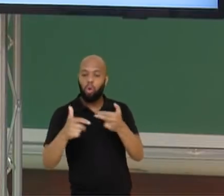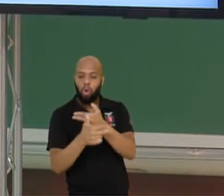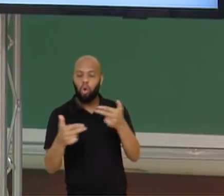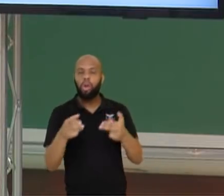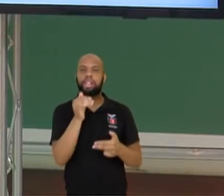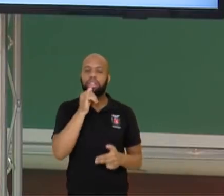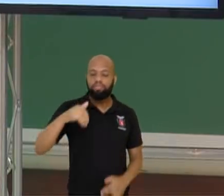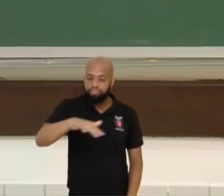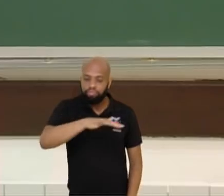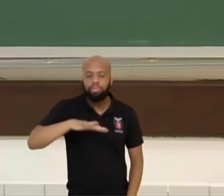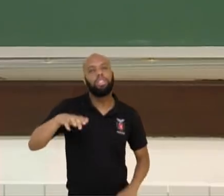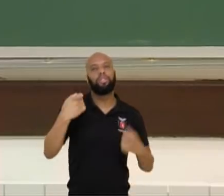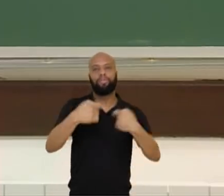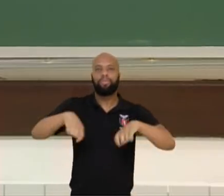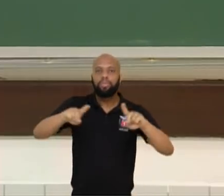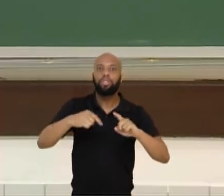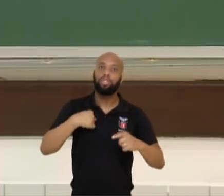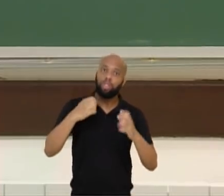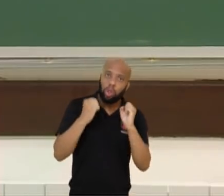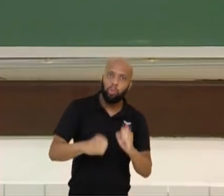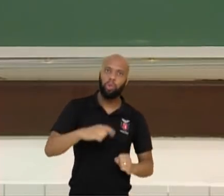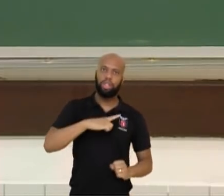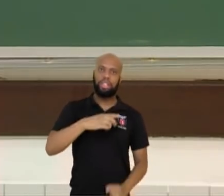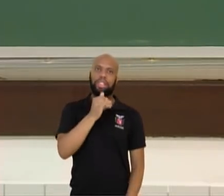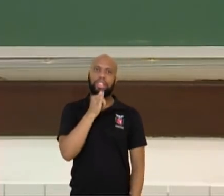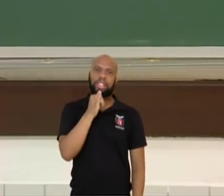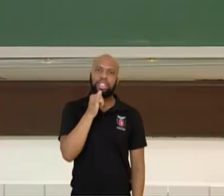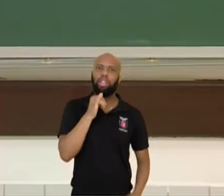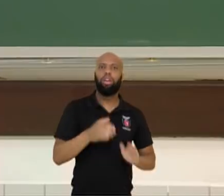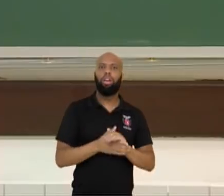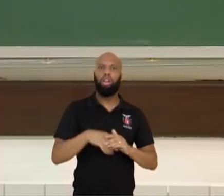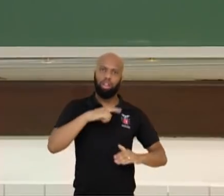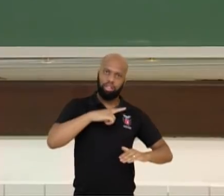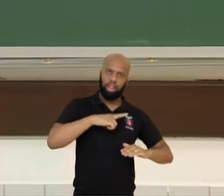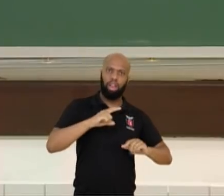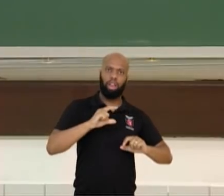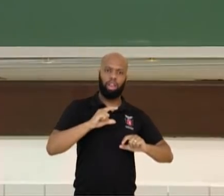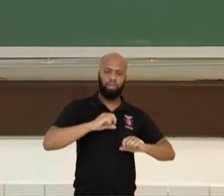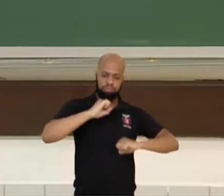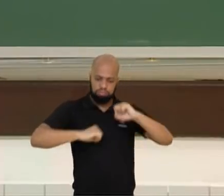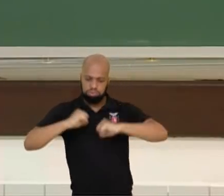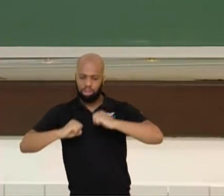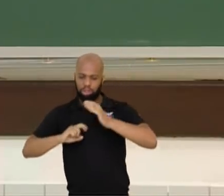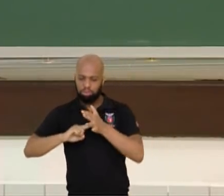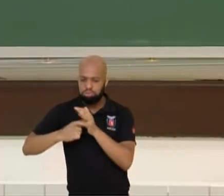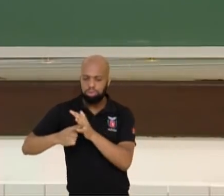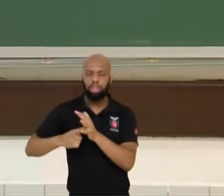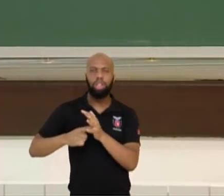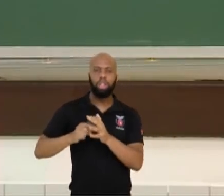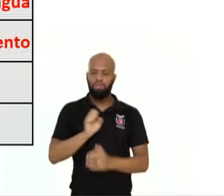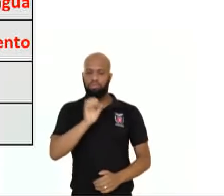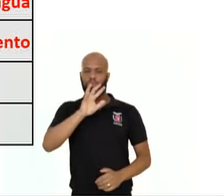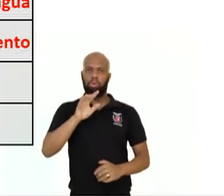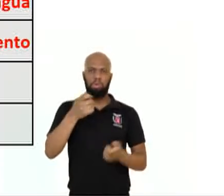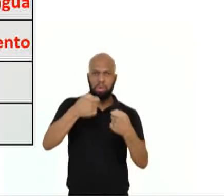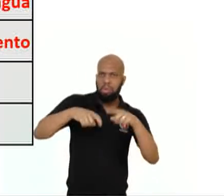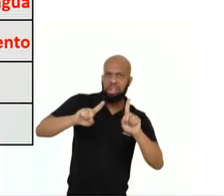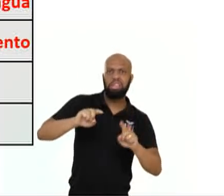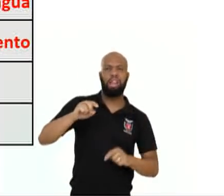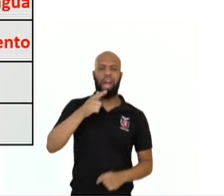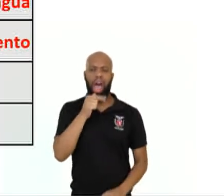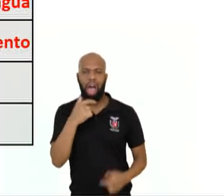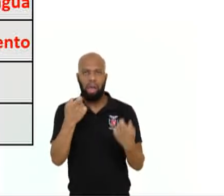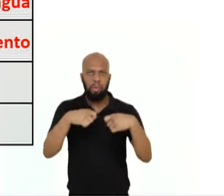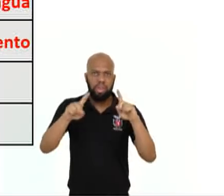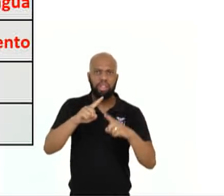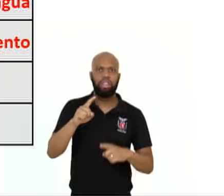como o ambiente. Então, eu posso ter uma máquina a vapor em local que tenha vento, em local que tenha água ou onde não tenha, tanto faz.